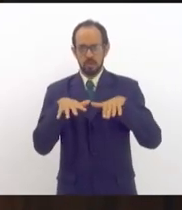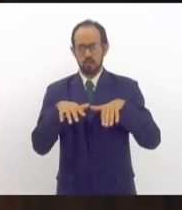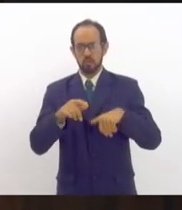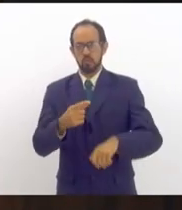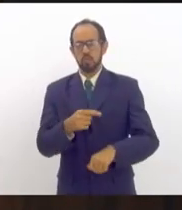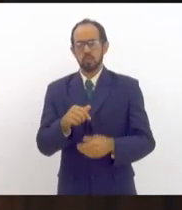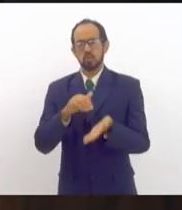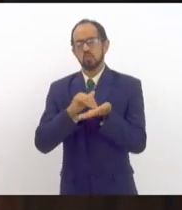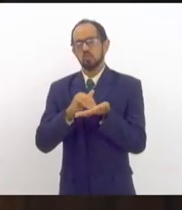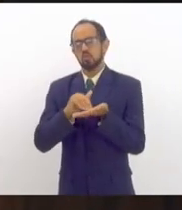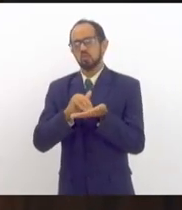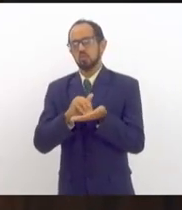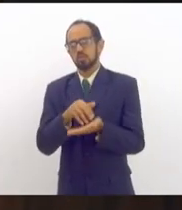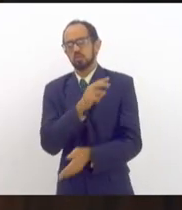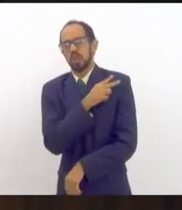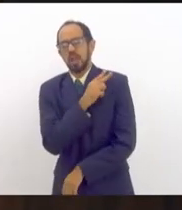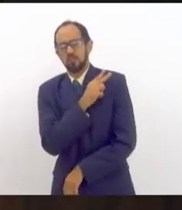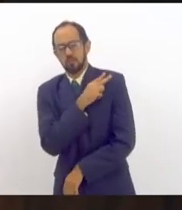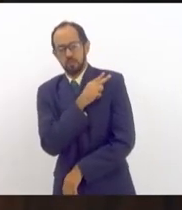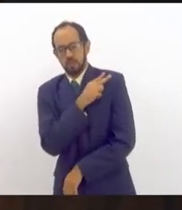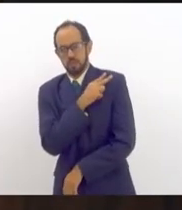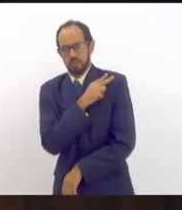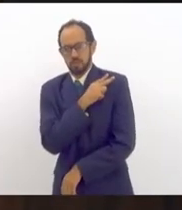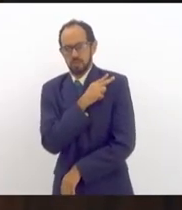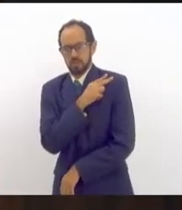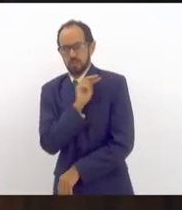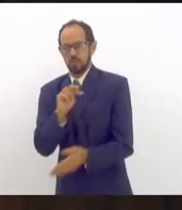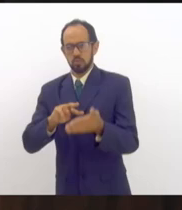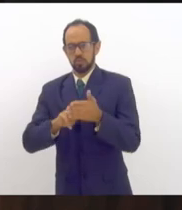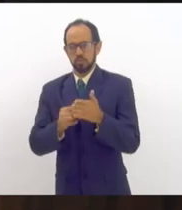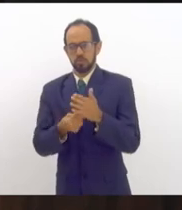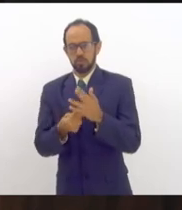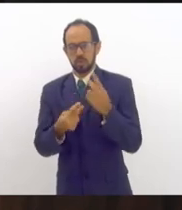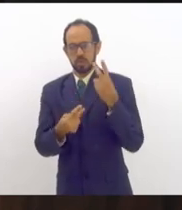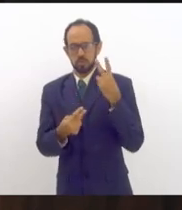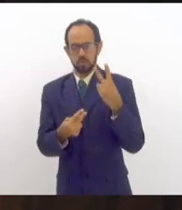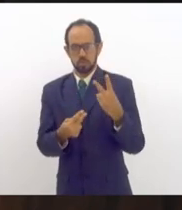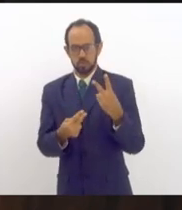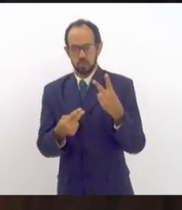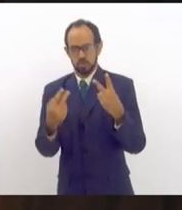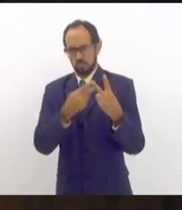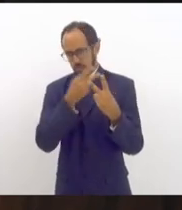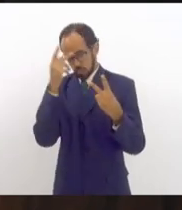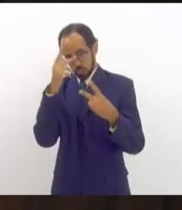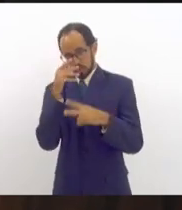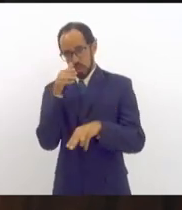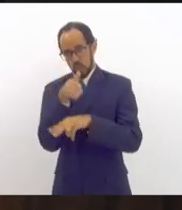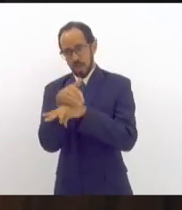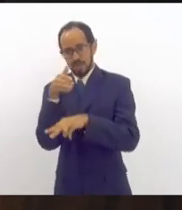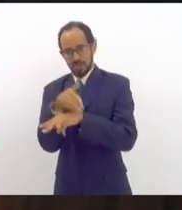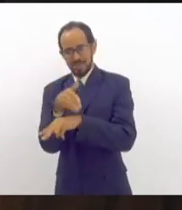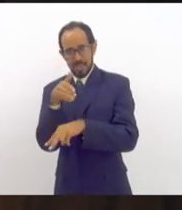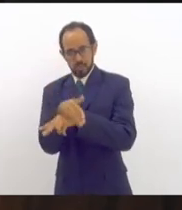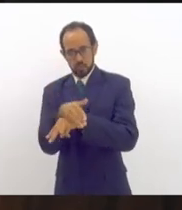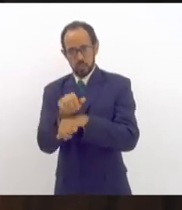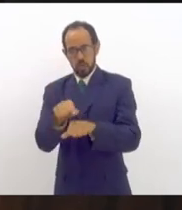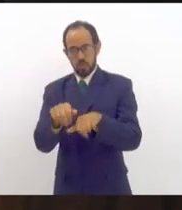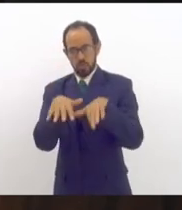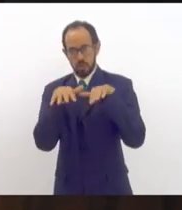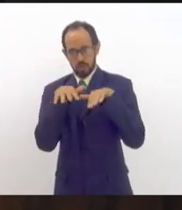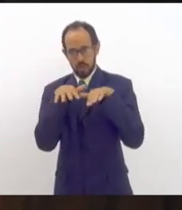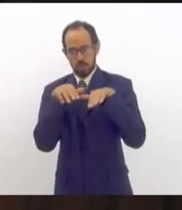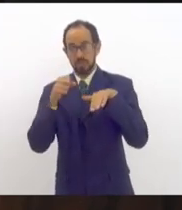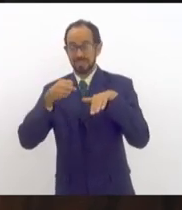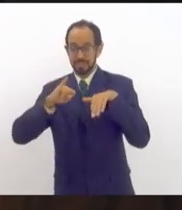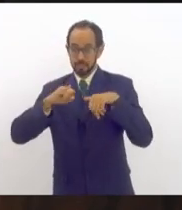chefe de gabinete que poderia estar duas assessor de plenário um chefe de gabinete seria acesso ao plenário quando